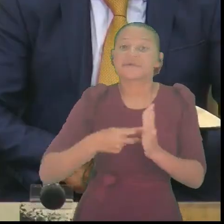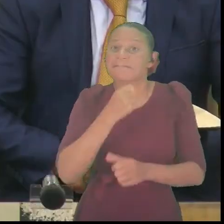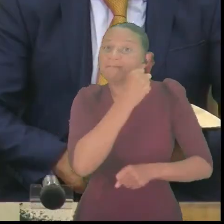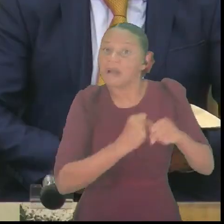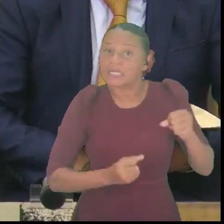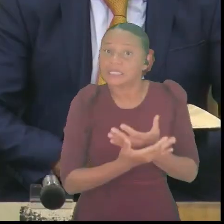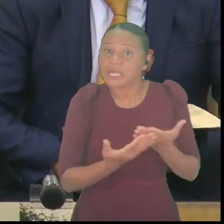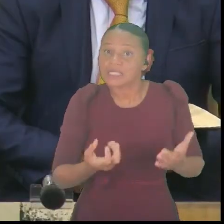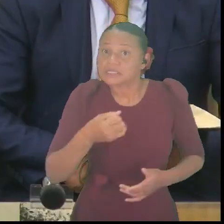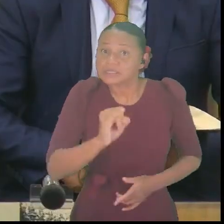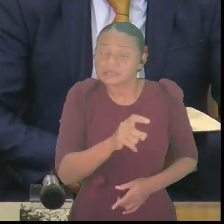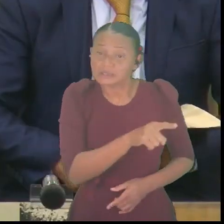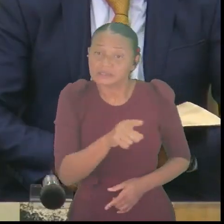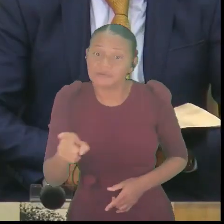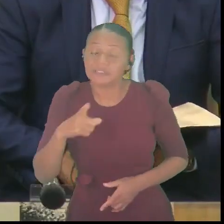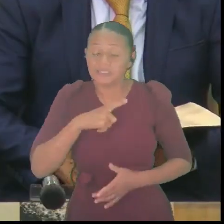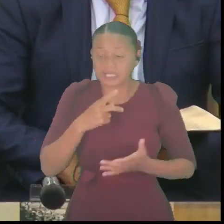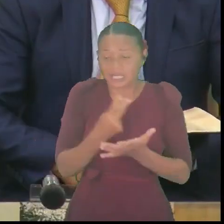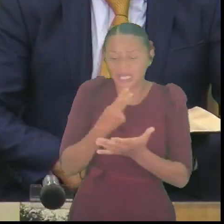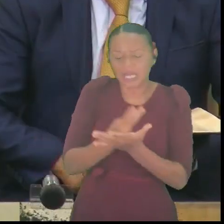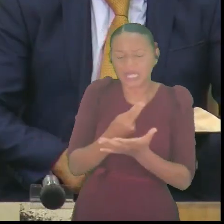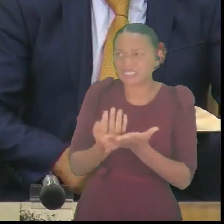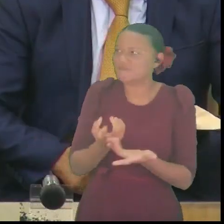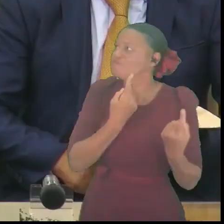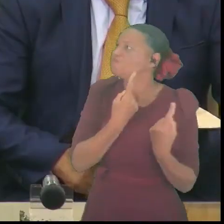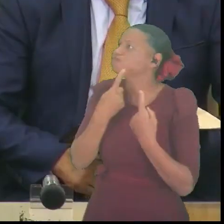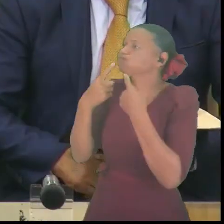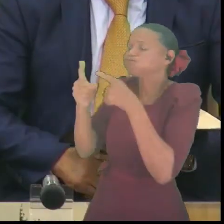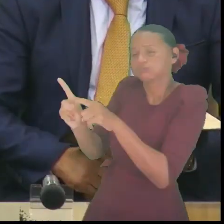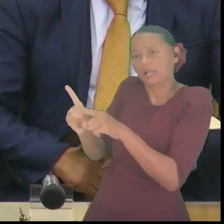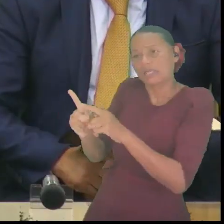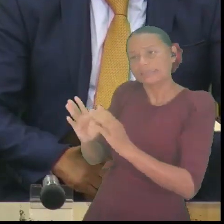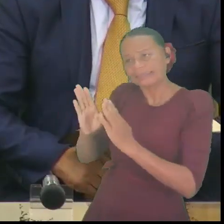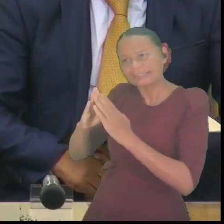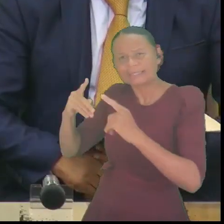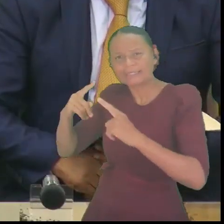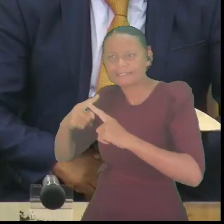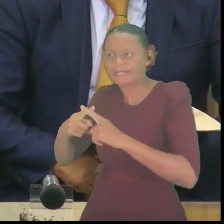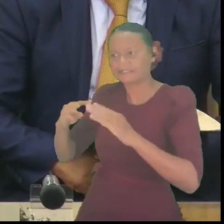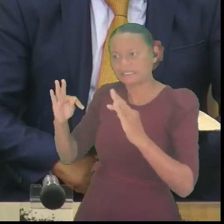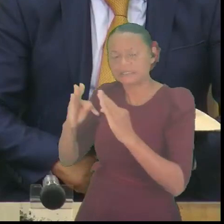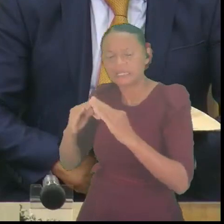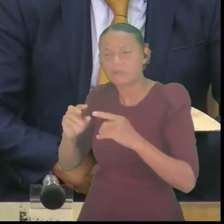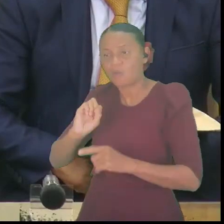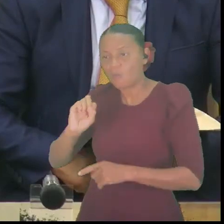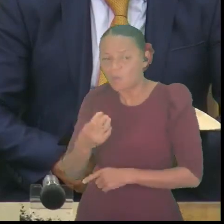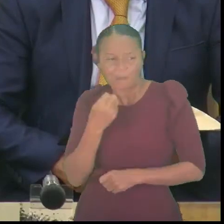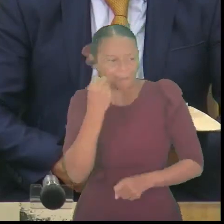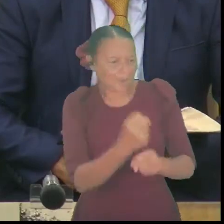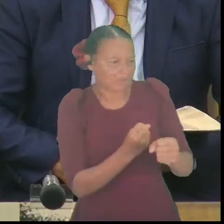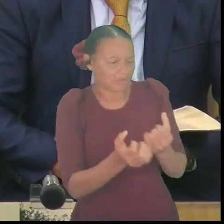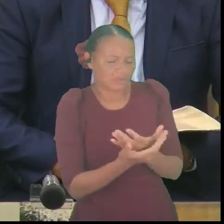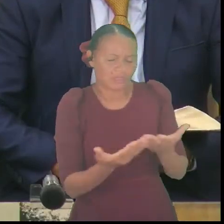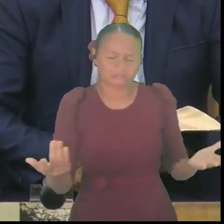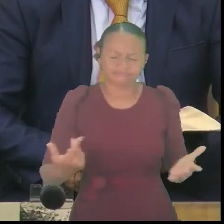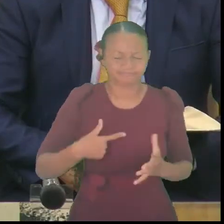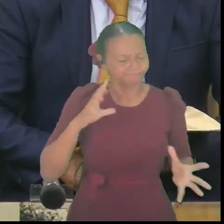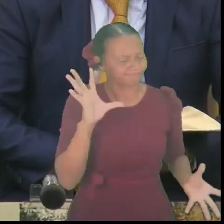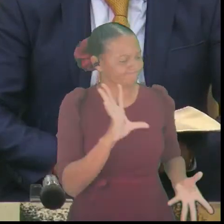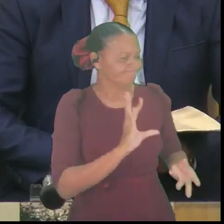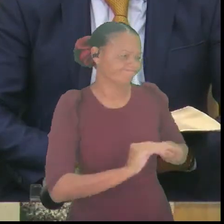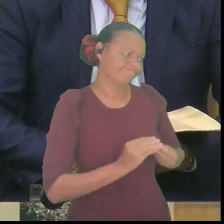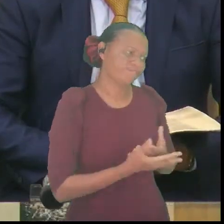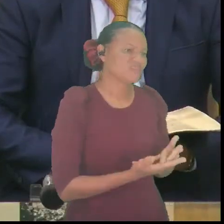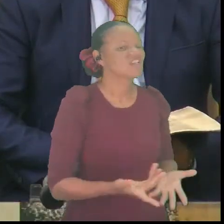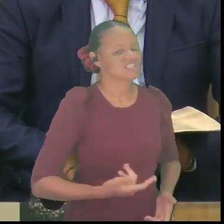se você cometesse o erro de blasfemar contra o templo ou de matar uma pessoa. E então chegaram à conclusão que ele era